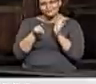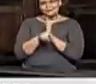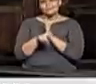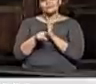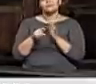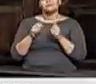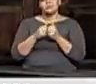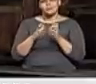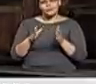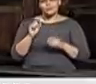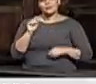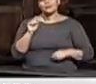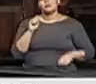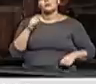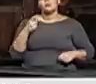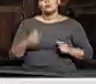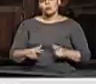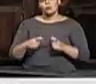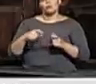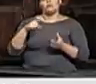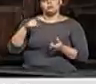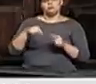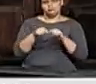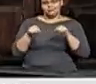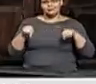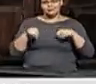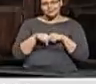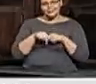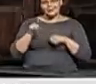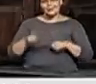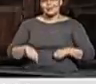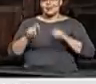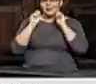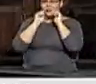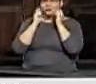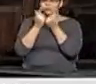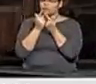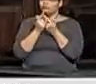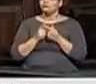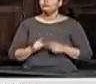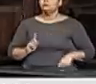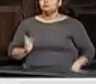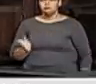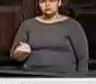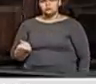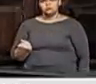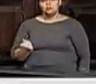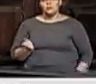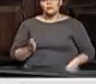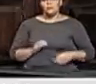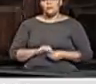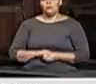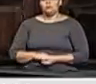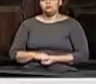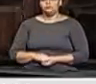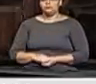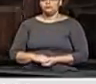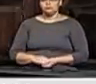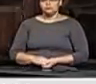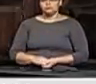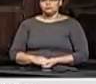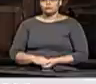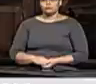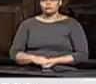nasceram nos gabinetes e no plenário da Assembleia Legislativa. Cidinho, permite só uma